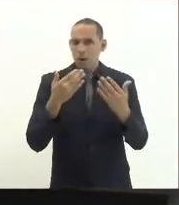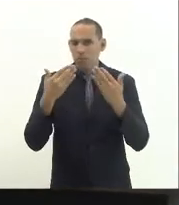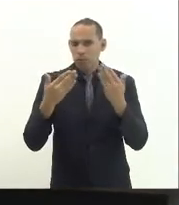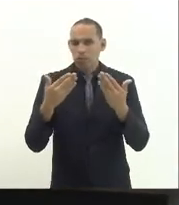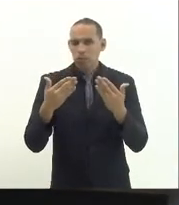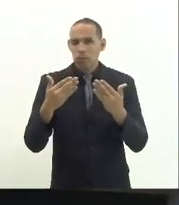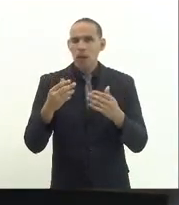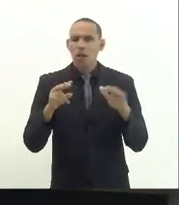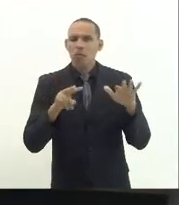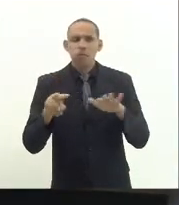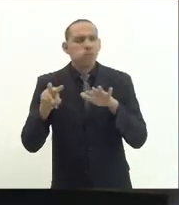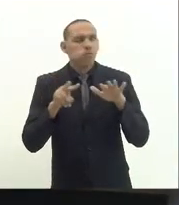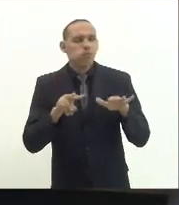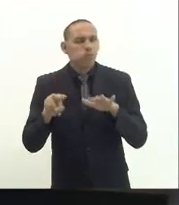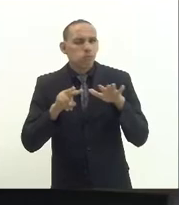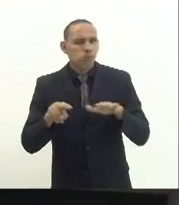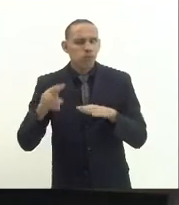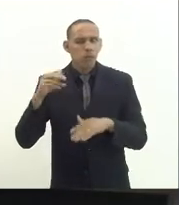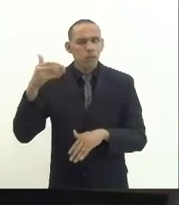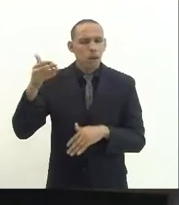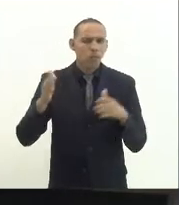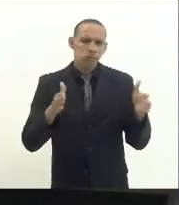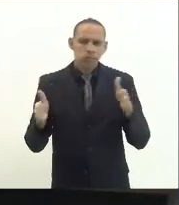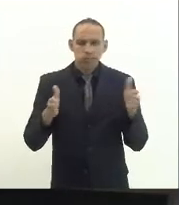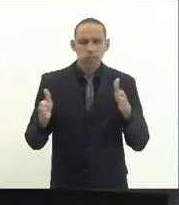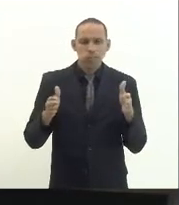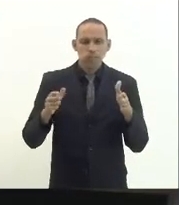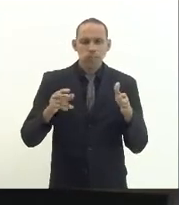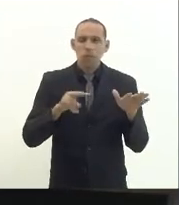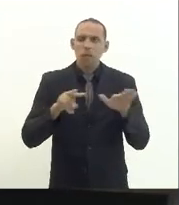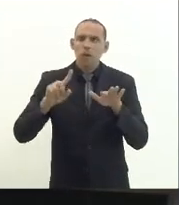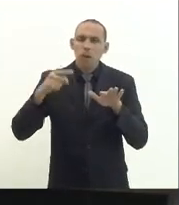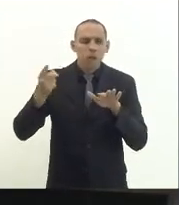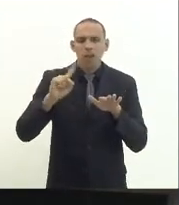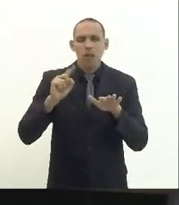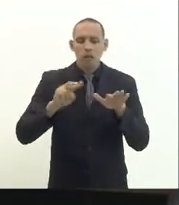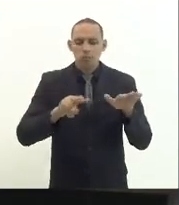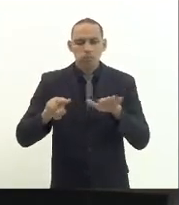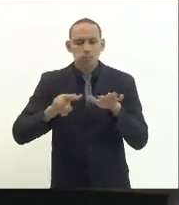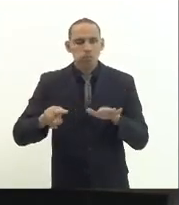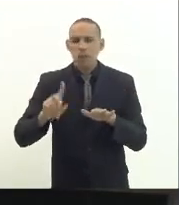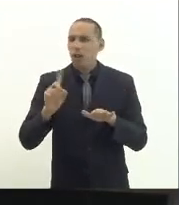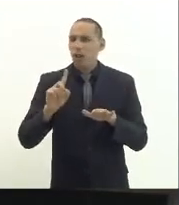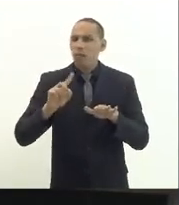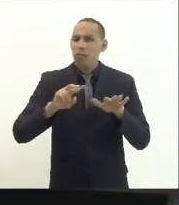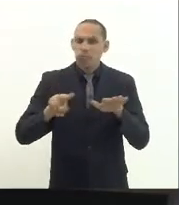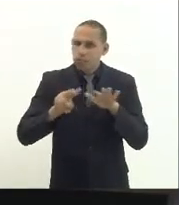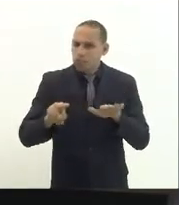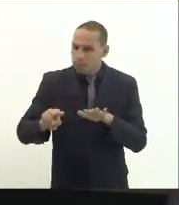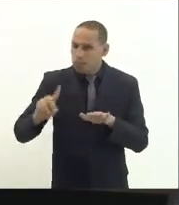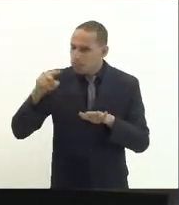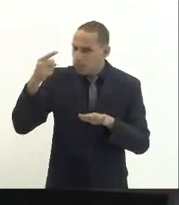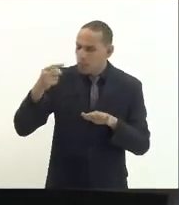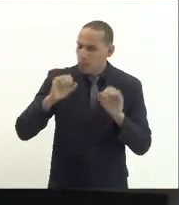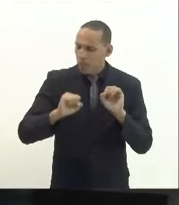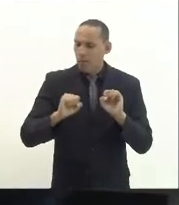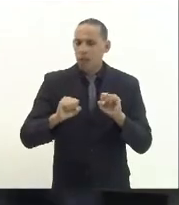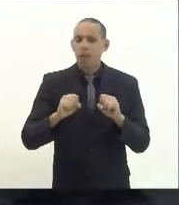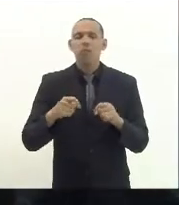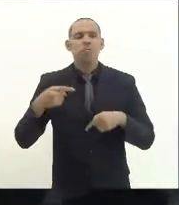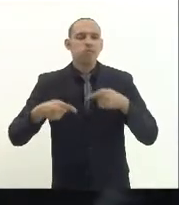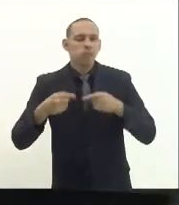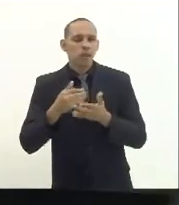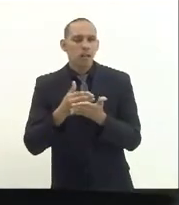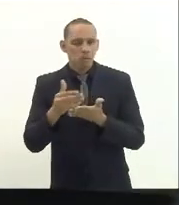nas próximas duas ou três semanas no máximo na ciência na semana que vem na outra ou na outra é para iniciar o debate